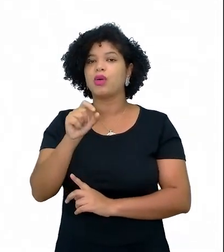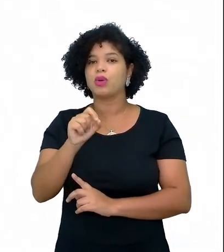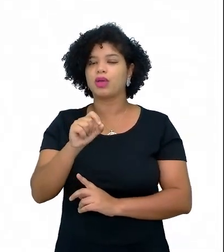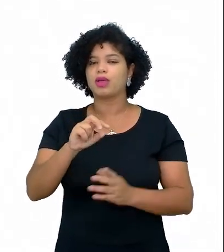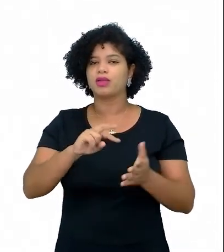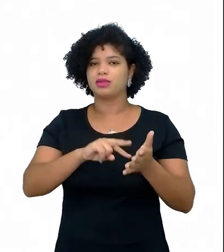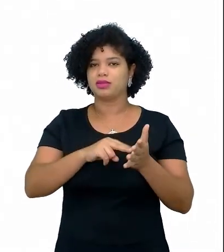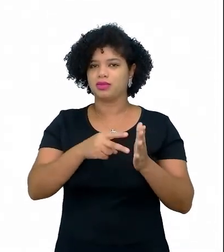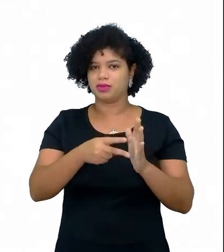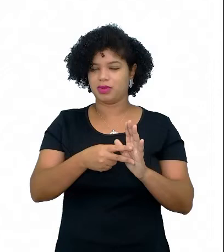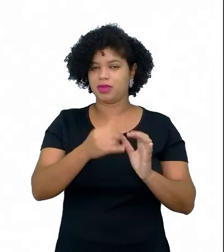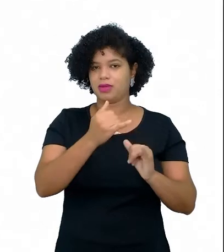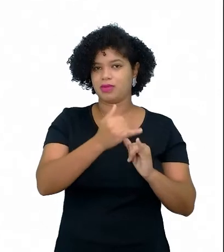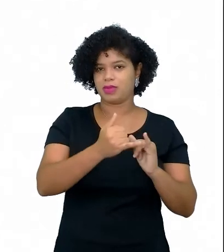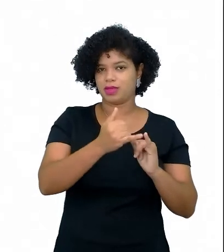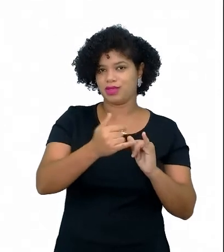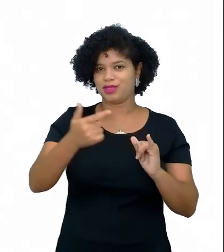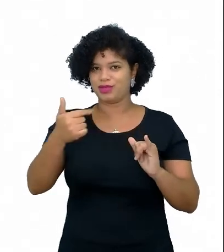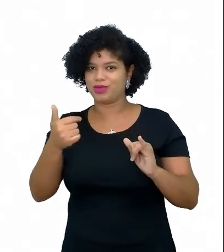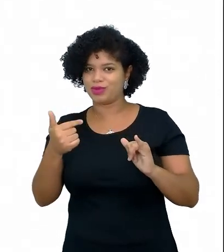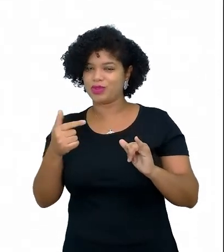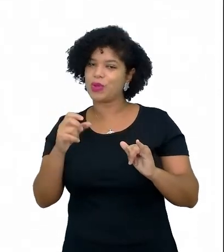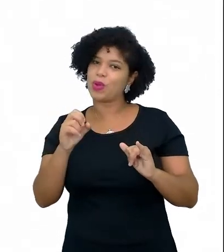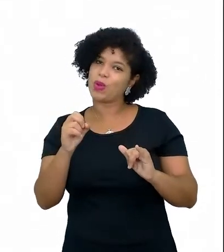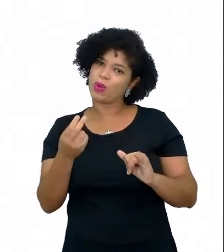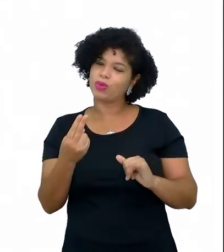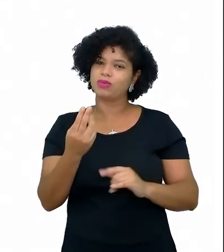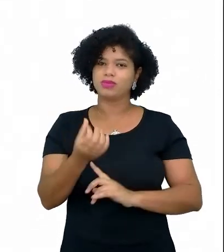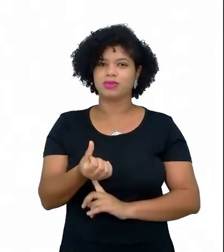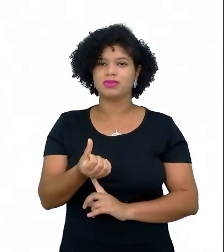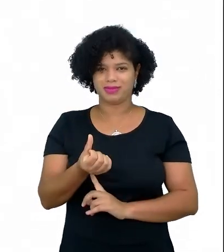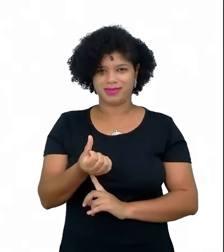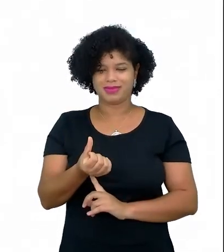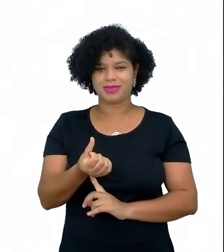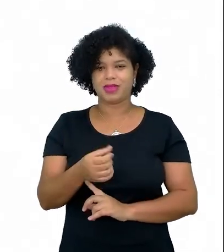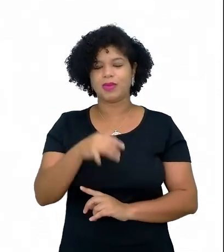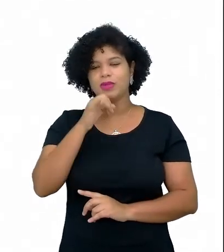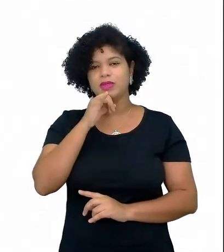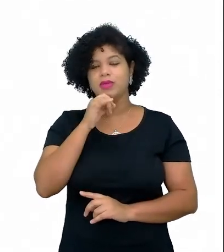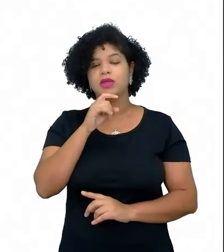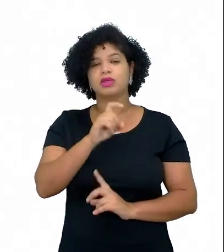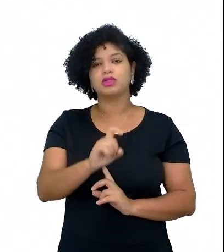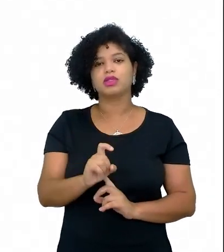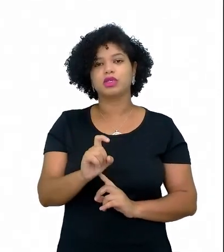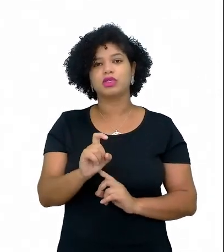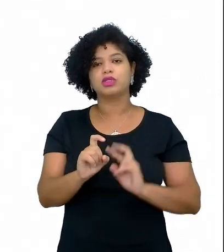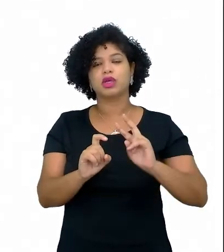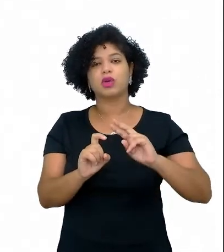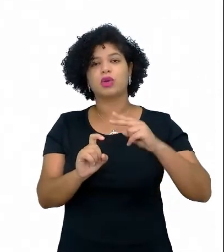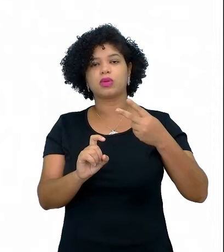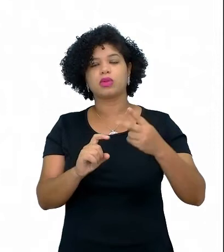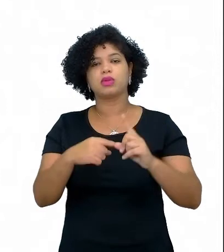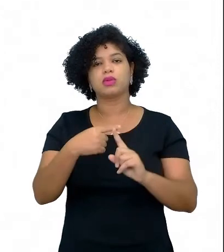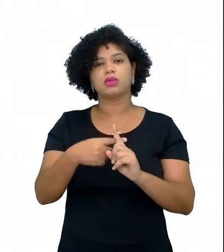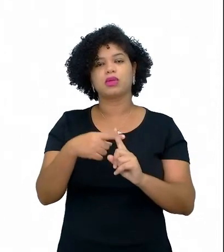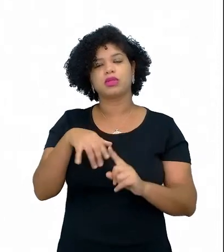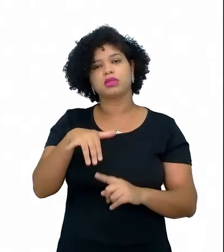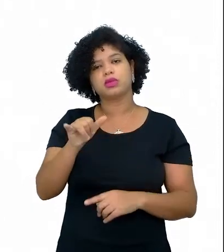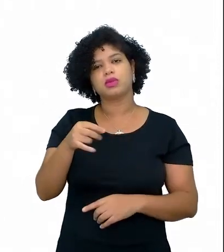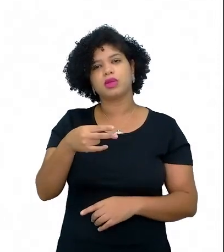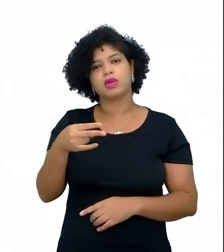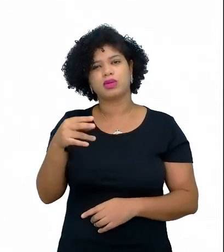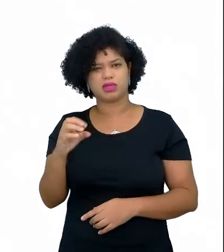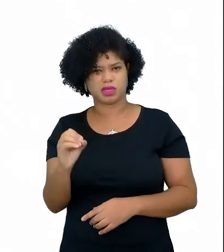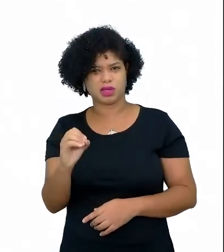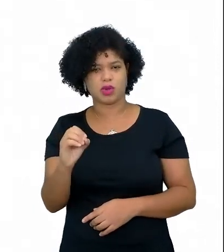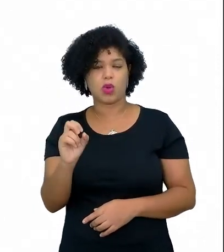para os alunos, seria legal quando ele ouve ou ele vê, vamos supor, x ao quadrado mais y ao quadrado igual a zero, ou igual a 1, vou falar assim,